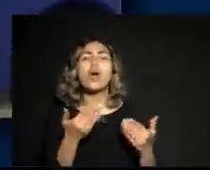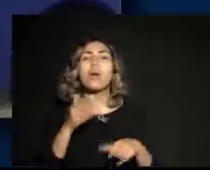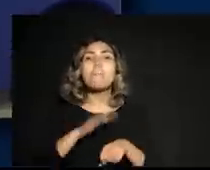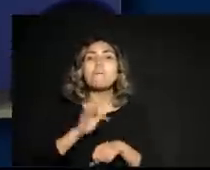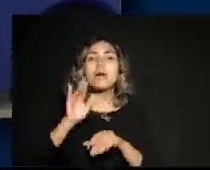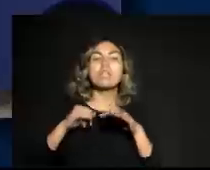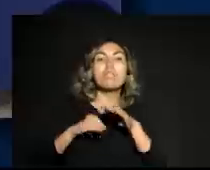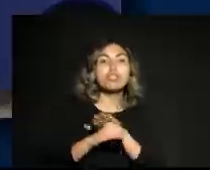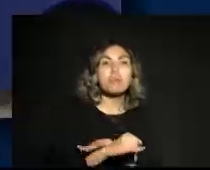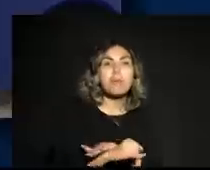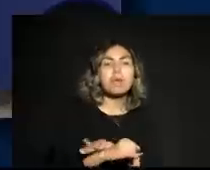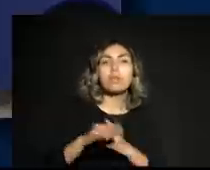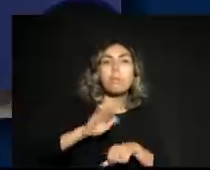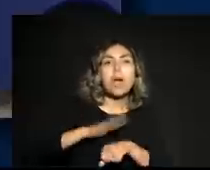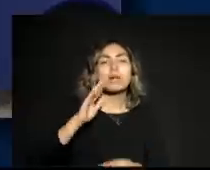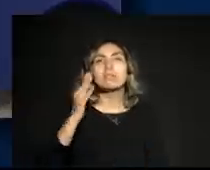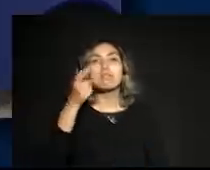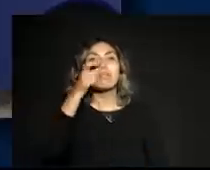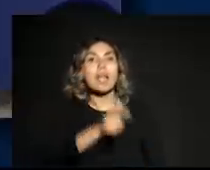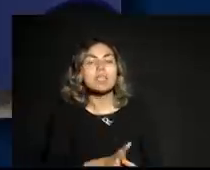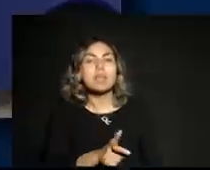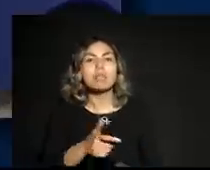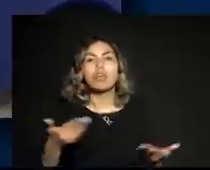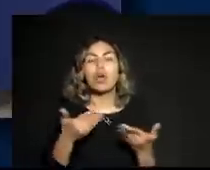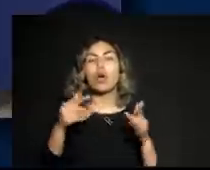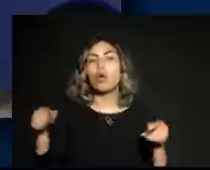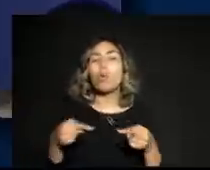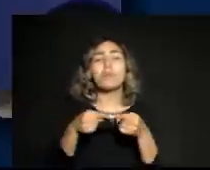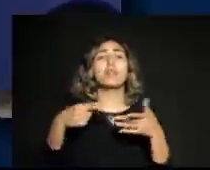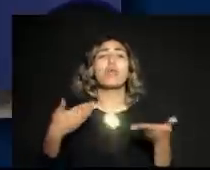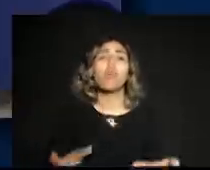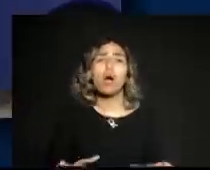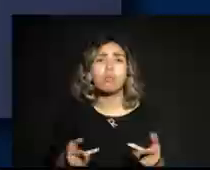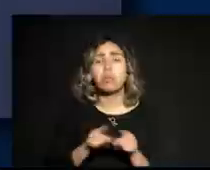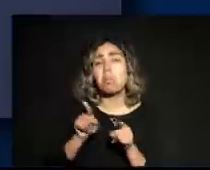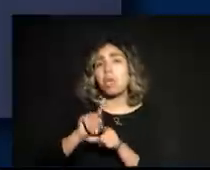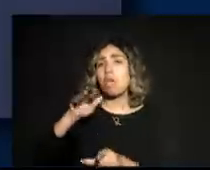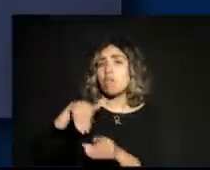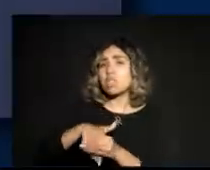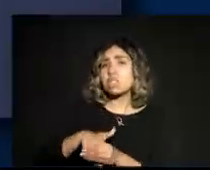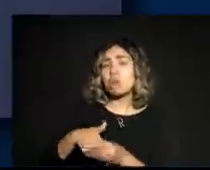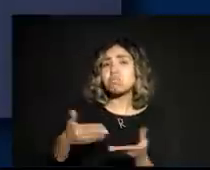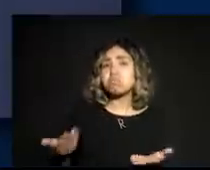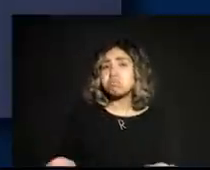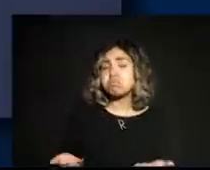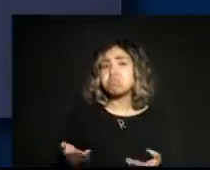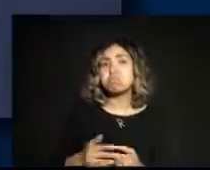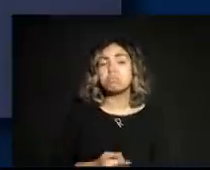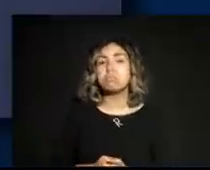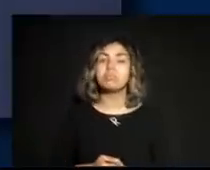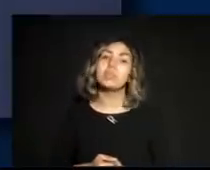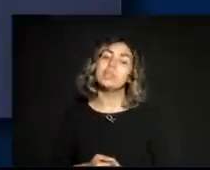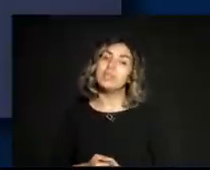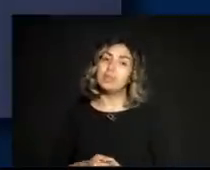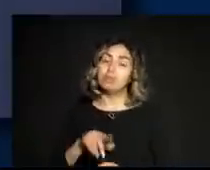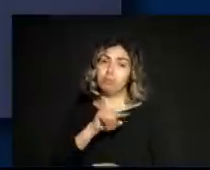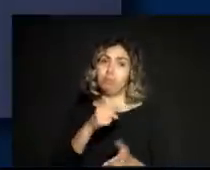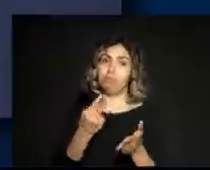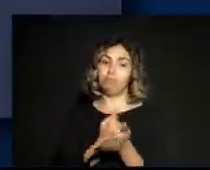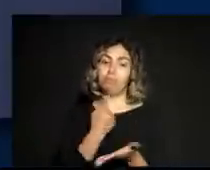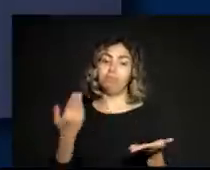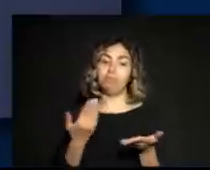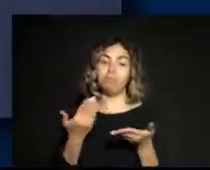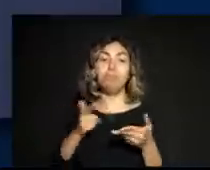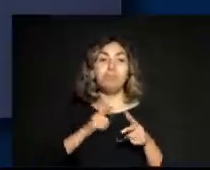interessante e esse dá para Tá apaixonado mesmo antes das eleições e olha essa pergunta que